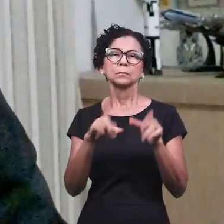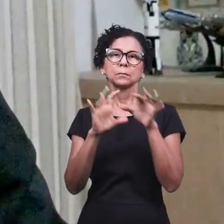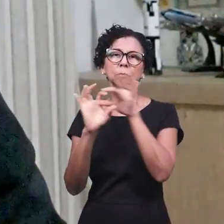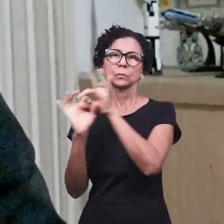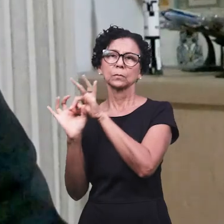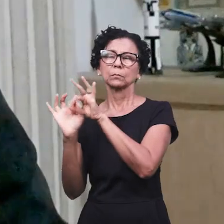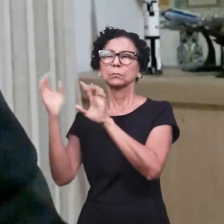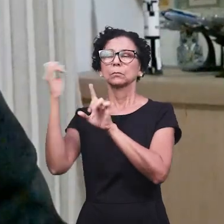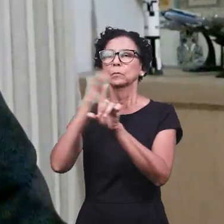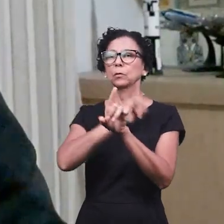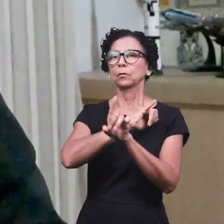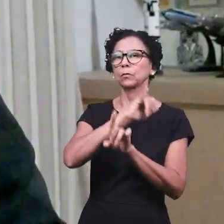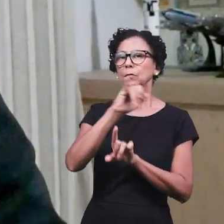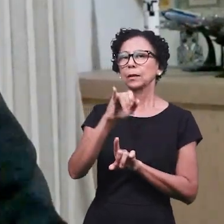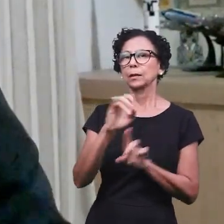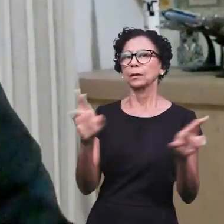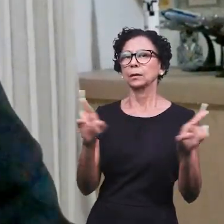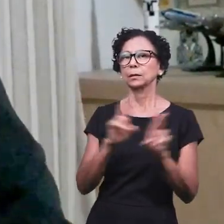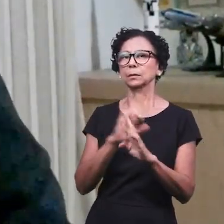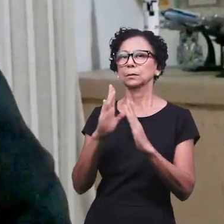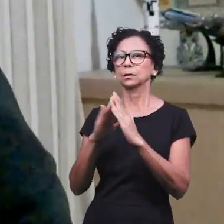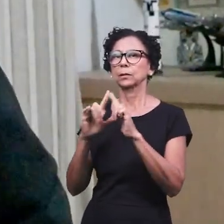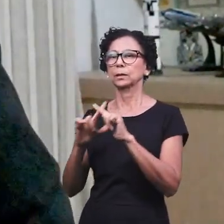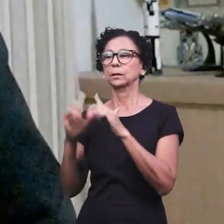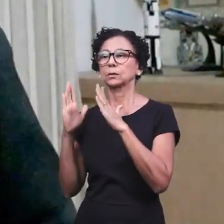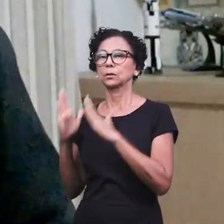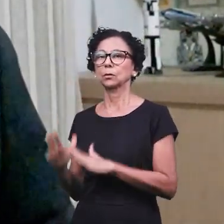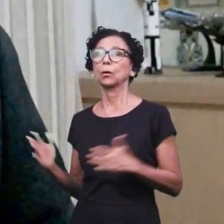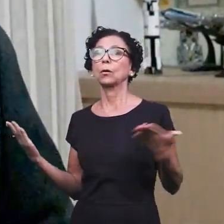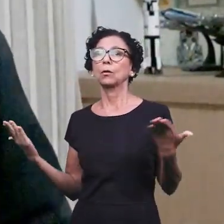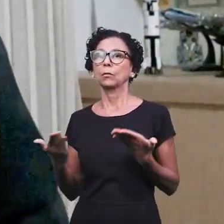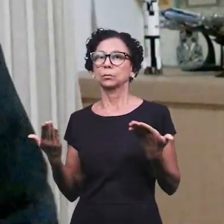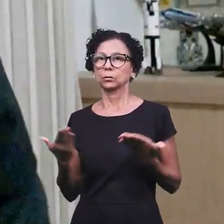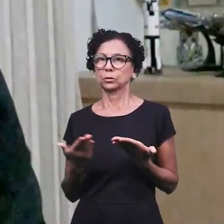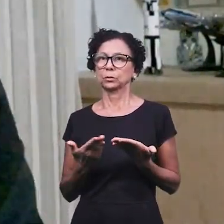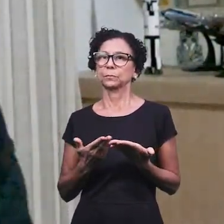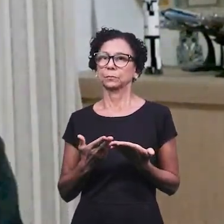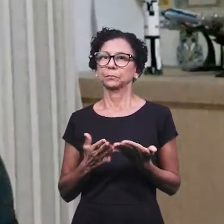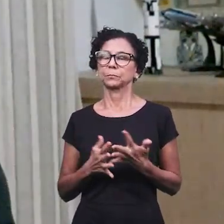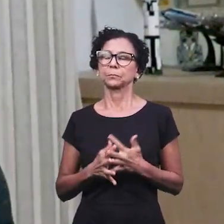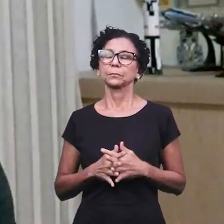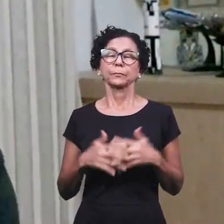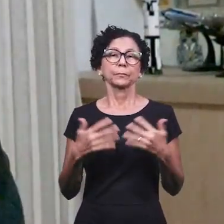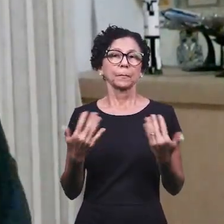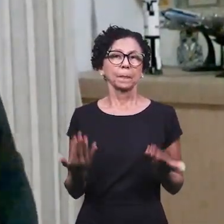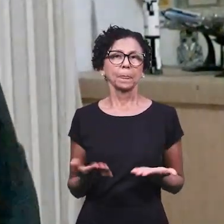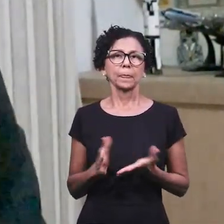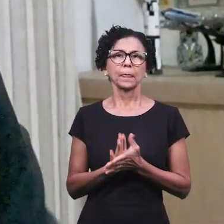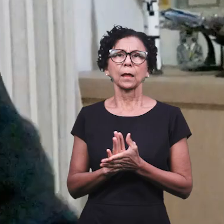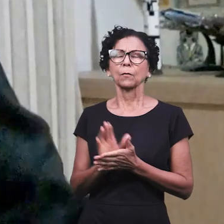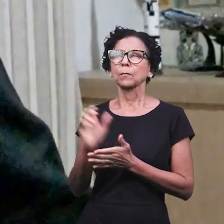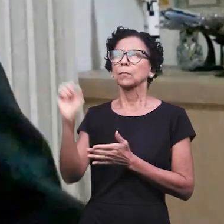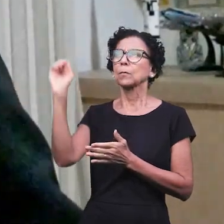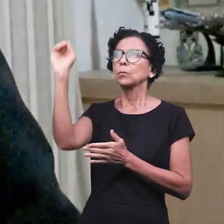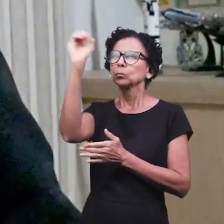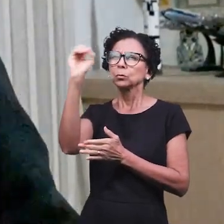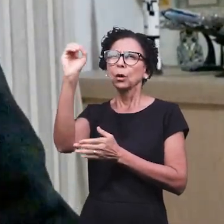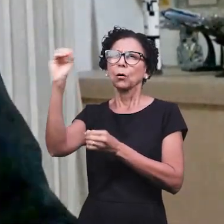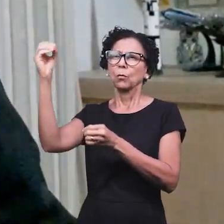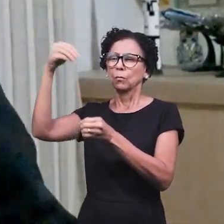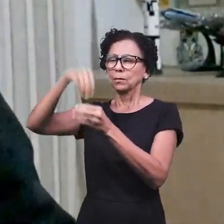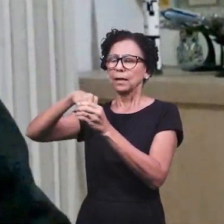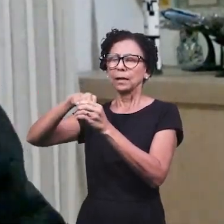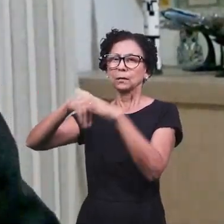deles para a igreja nos dias em que estamos vivendo. Pois bem, ventos solares. O que são esses